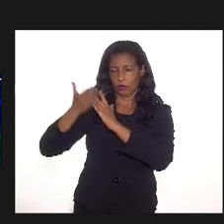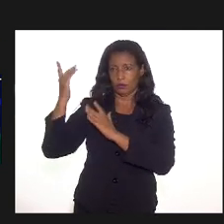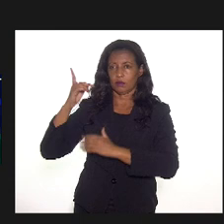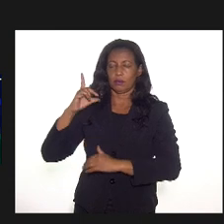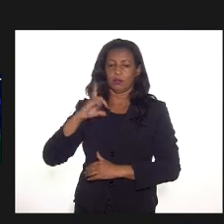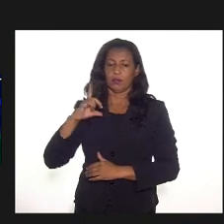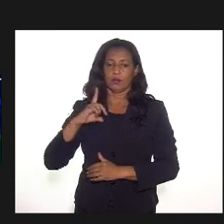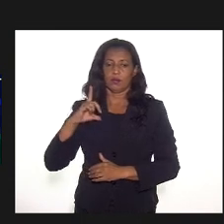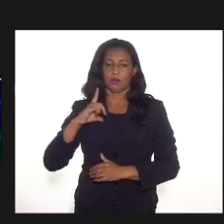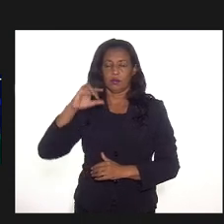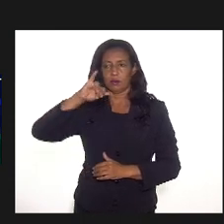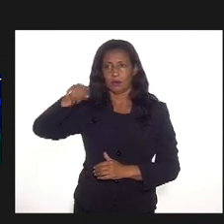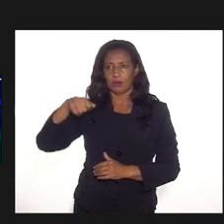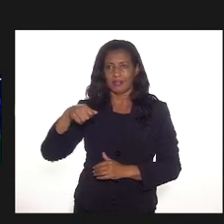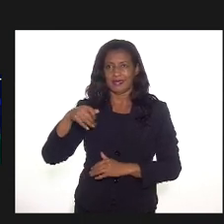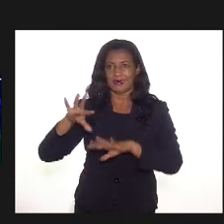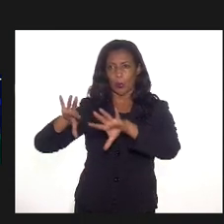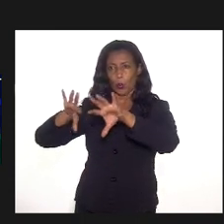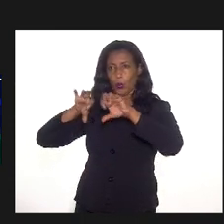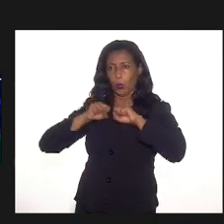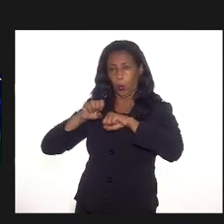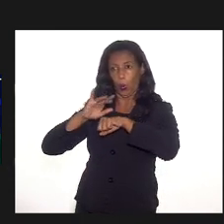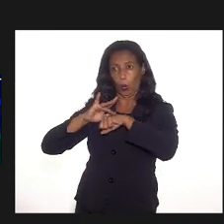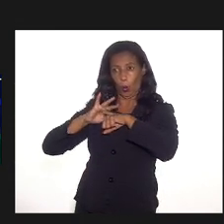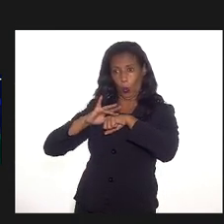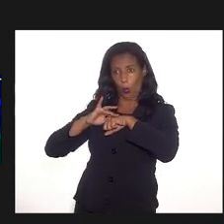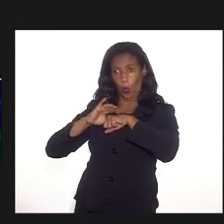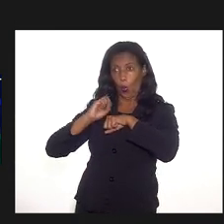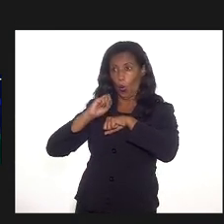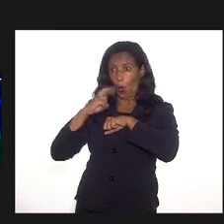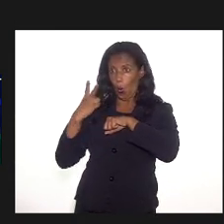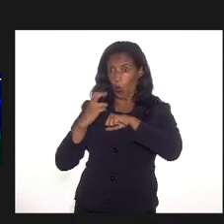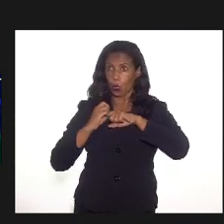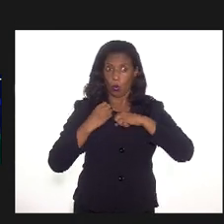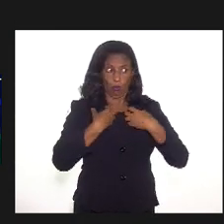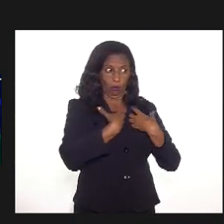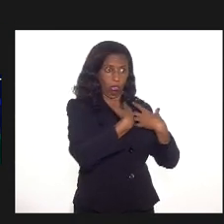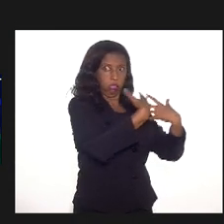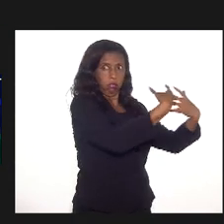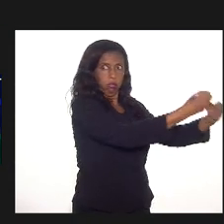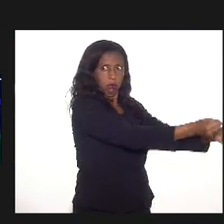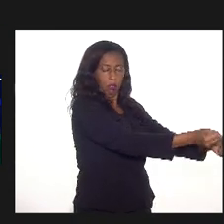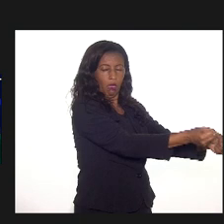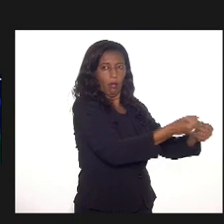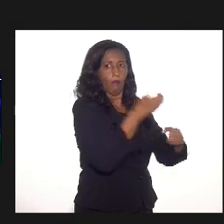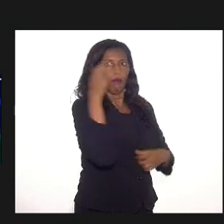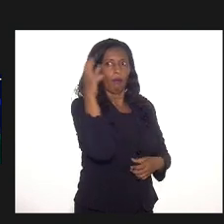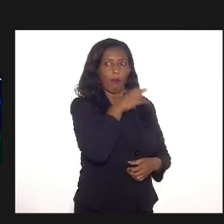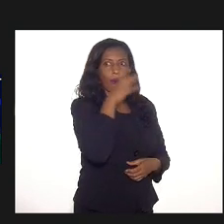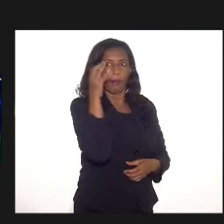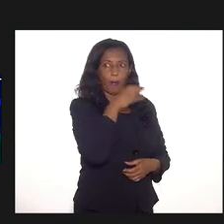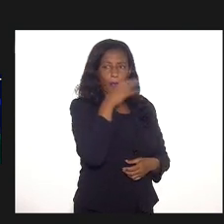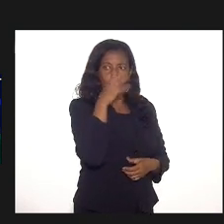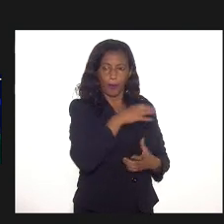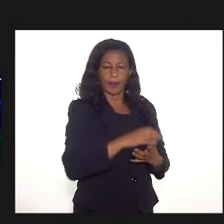possibilidade de se contaminarem ou contaminarem com uma velocidade muito maior.